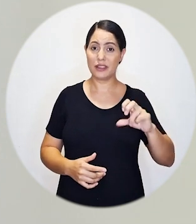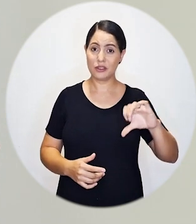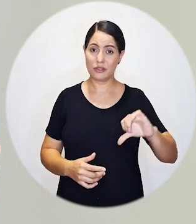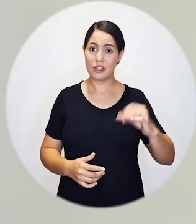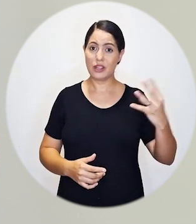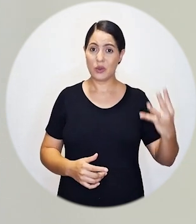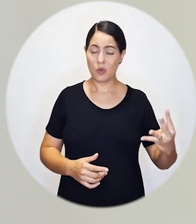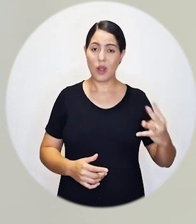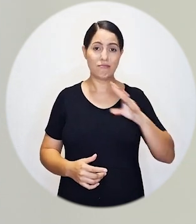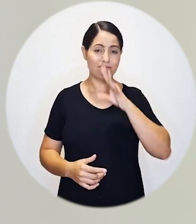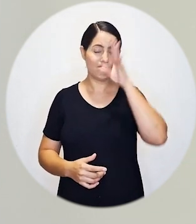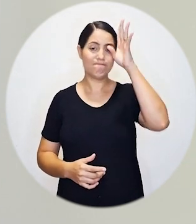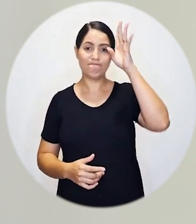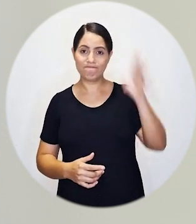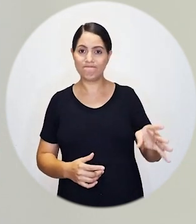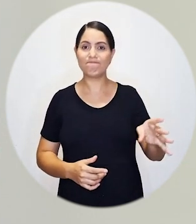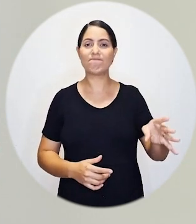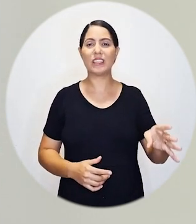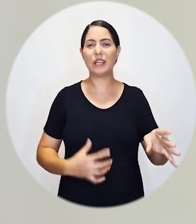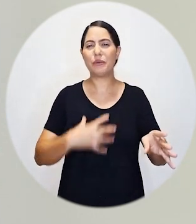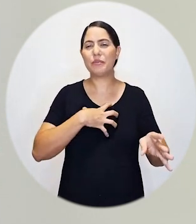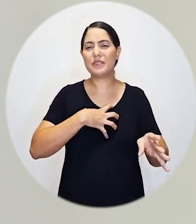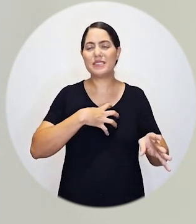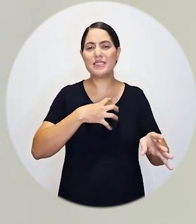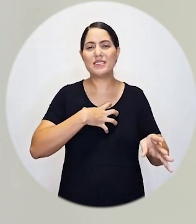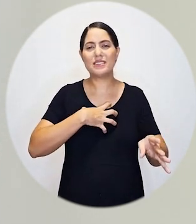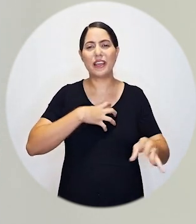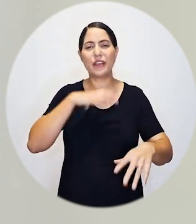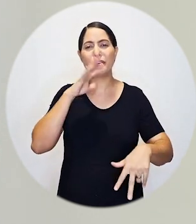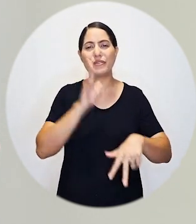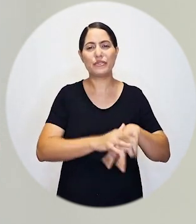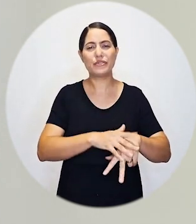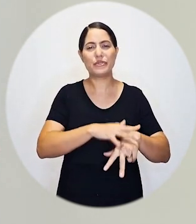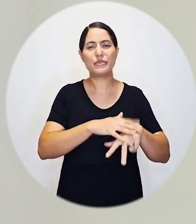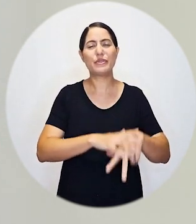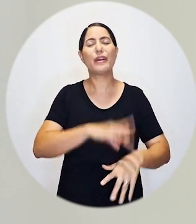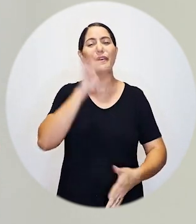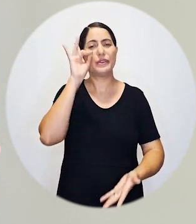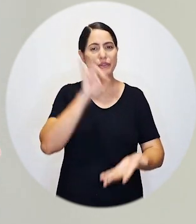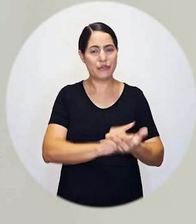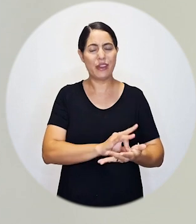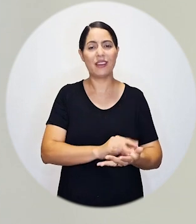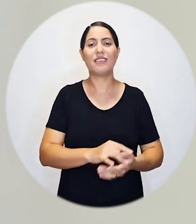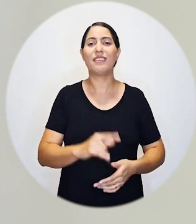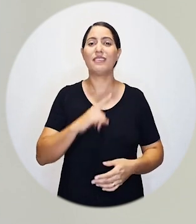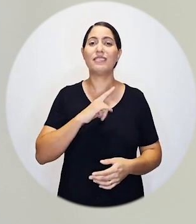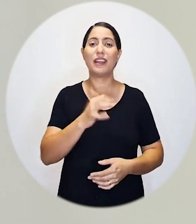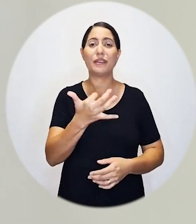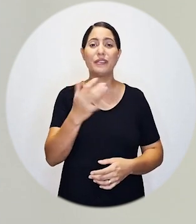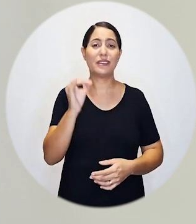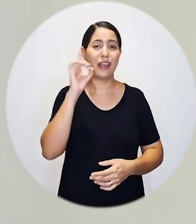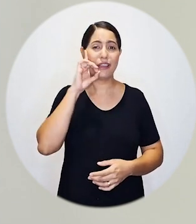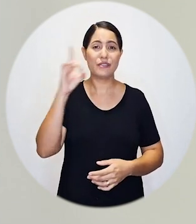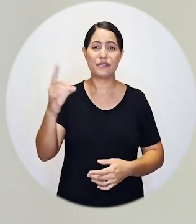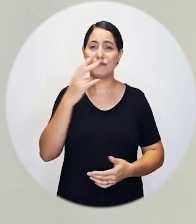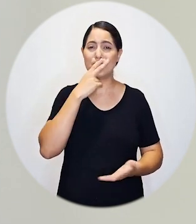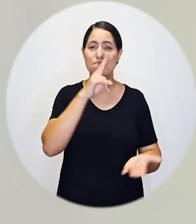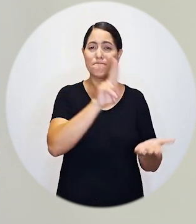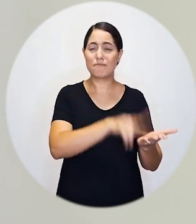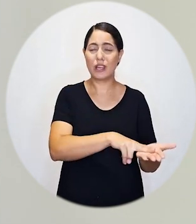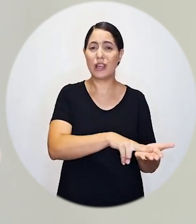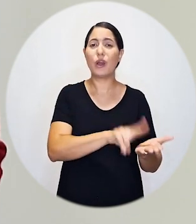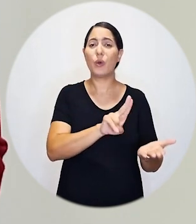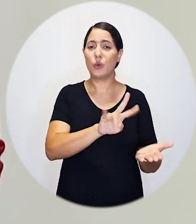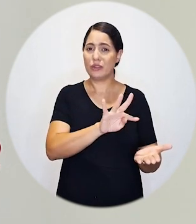23.594 vezes que a acusação teve razão, doutor Aras, me adoeceram de verdade. Foram 10 dias na UTI